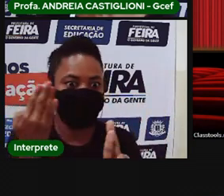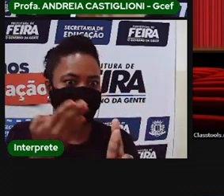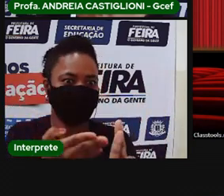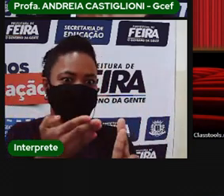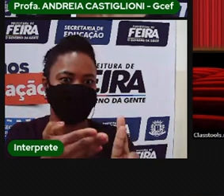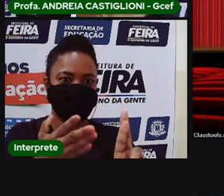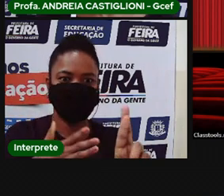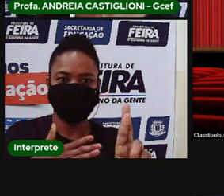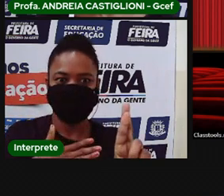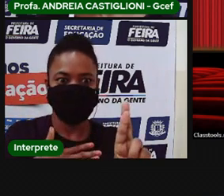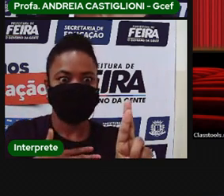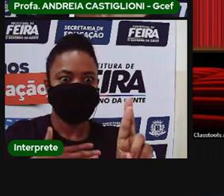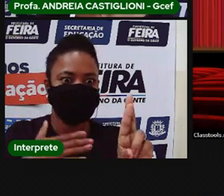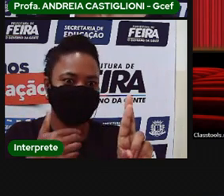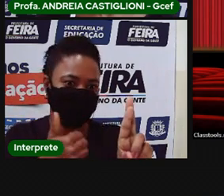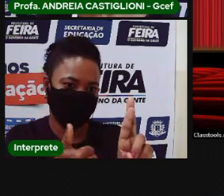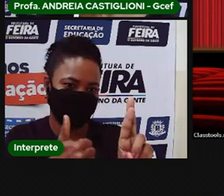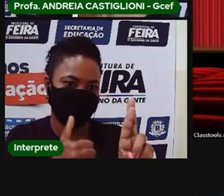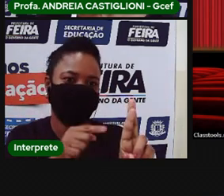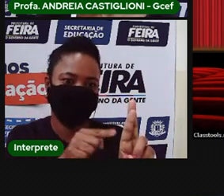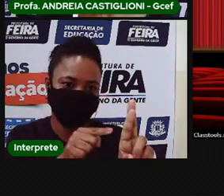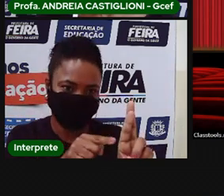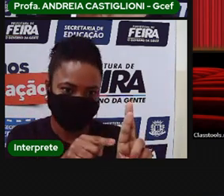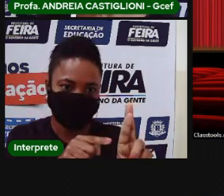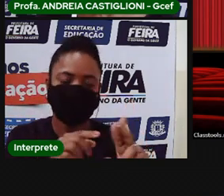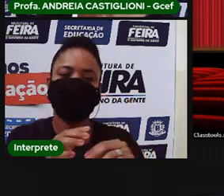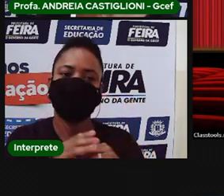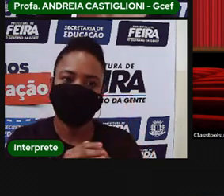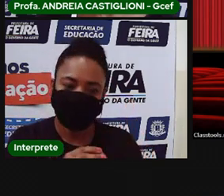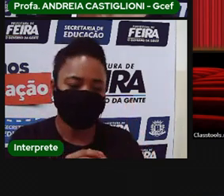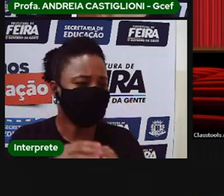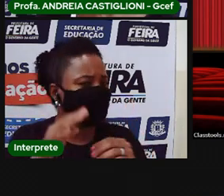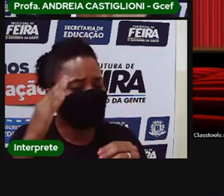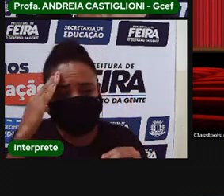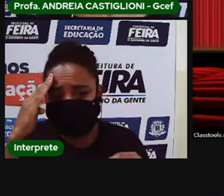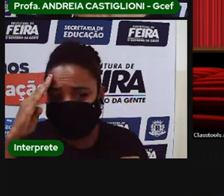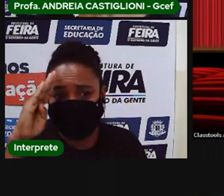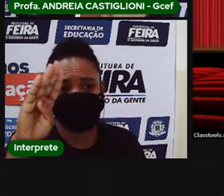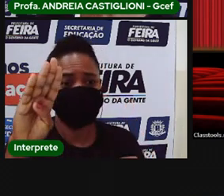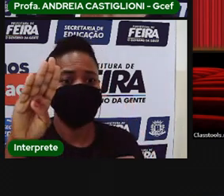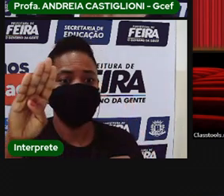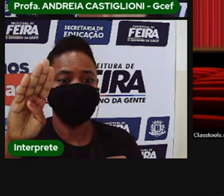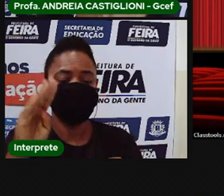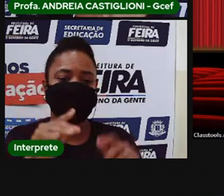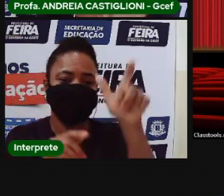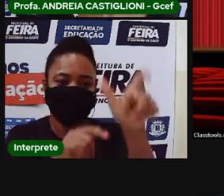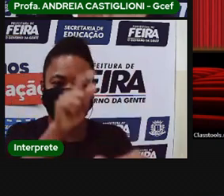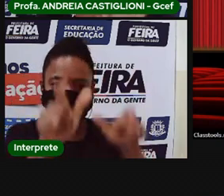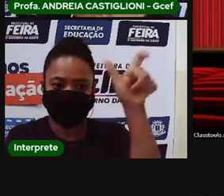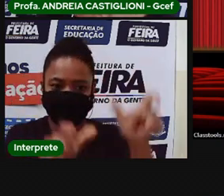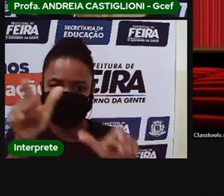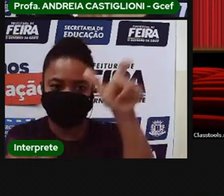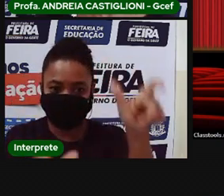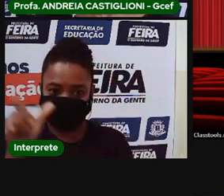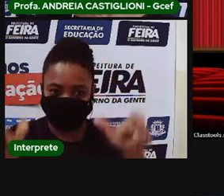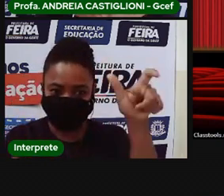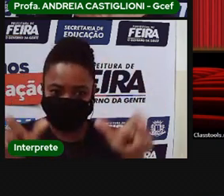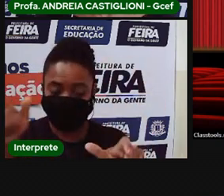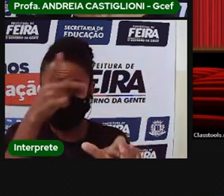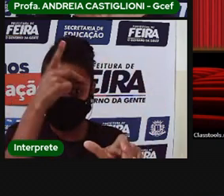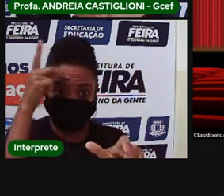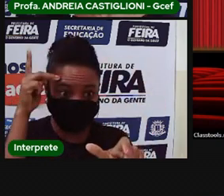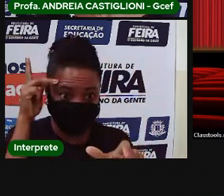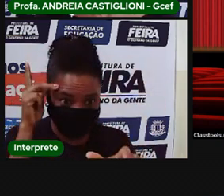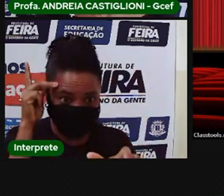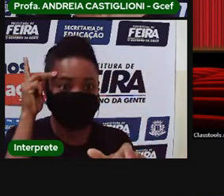o principal de tudo é acompanhe pessoas nas redes sociais que falam do que você gosta, né? Que tem